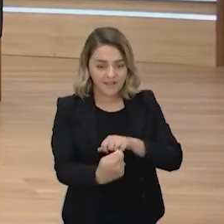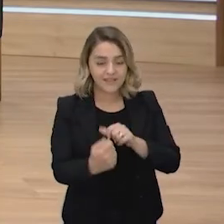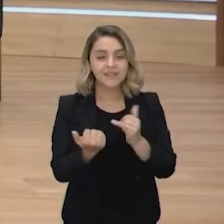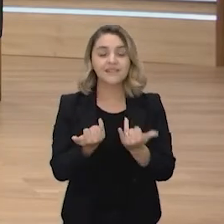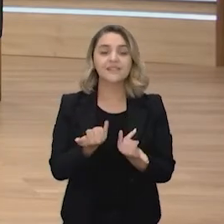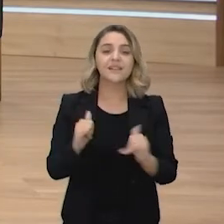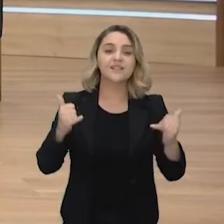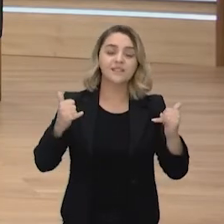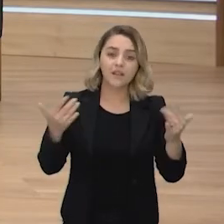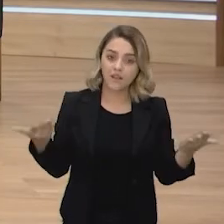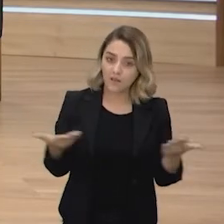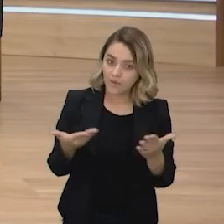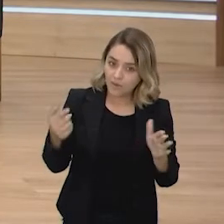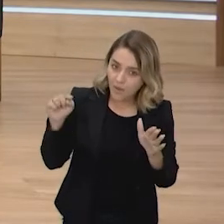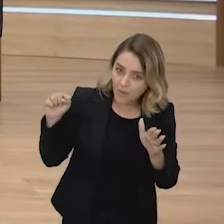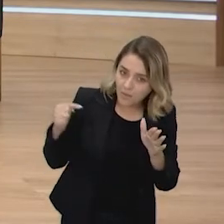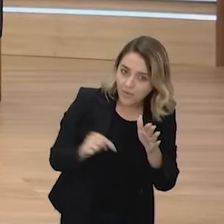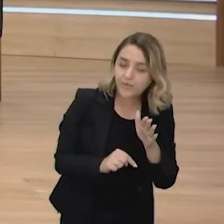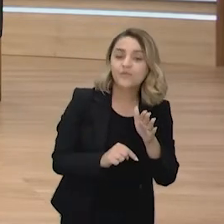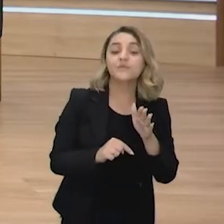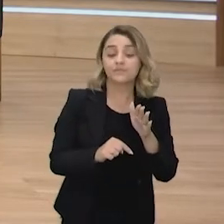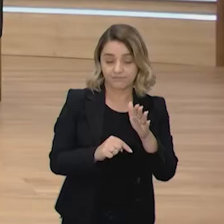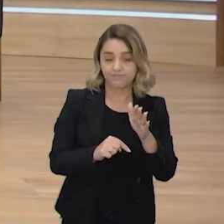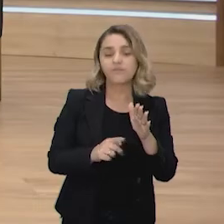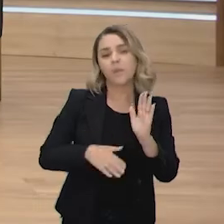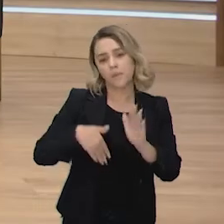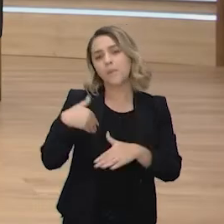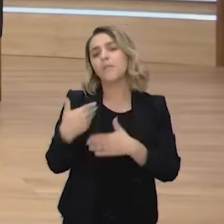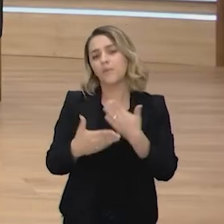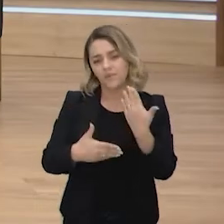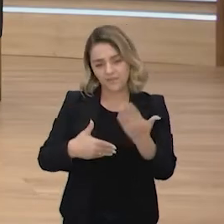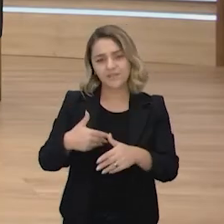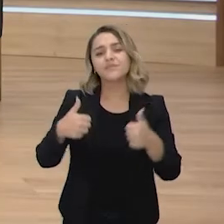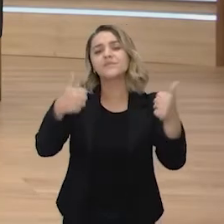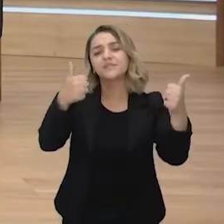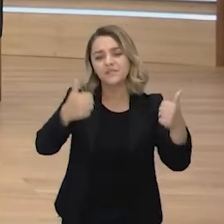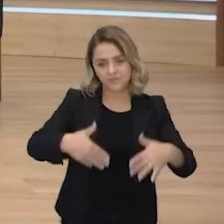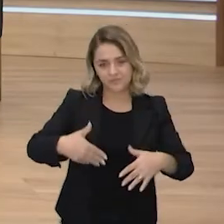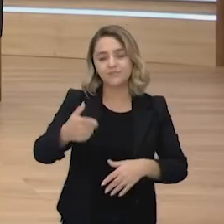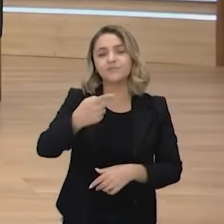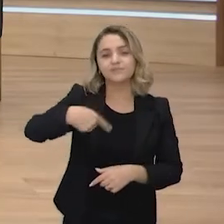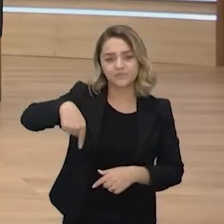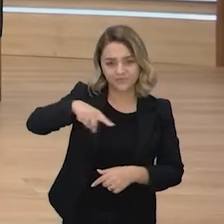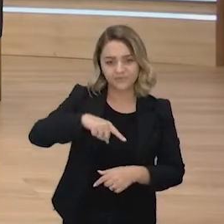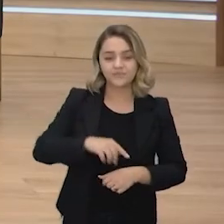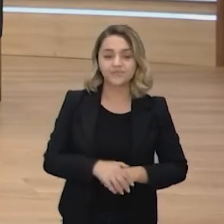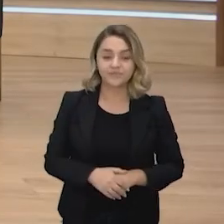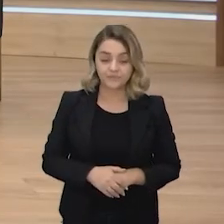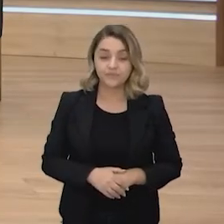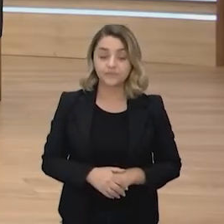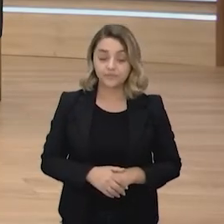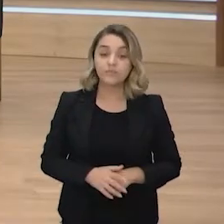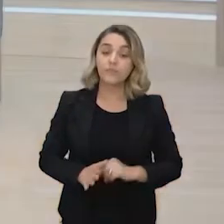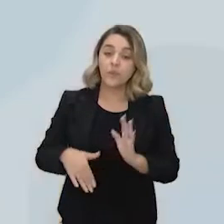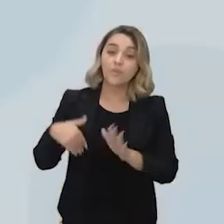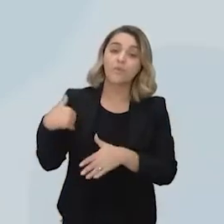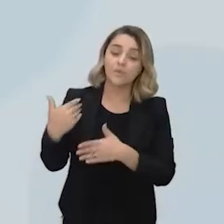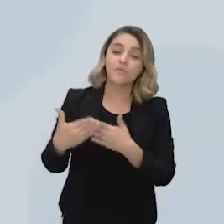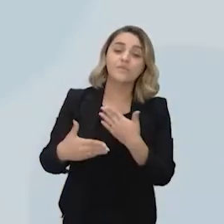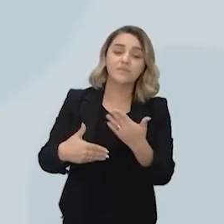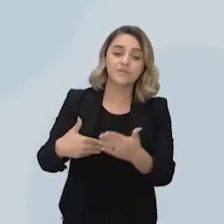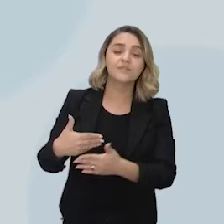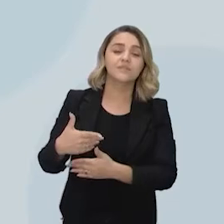gente vai aprofundar um pouquinho em alguns processos que eu vou falar aqui com vocês, né? Processos aí, no caso,